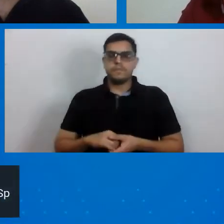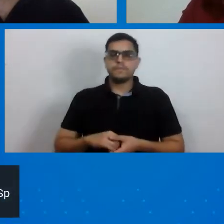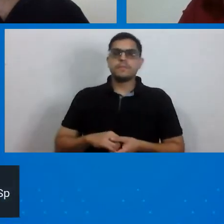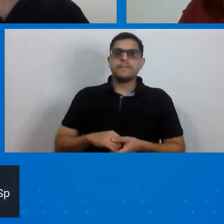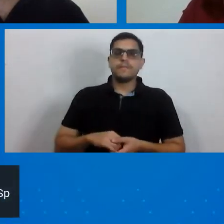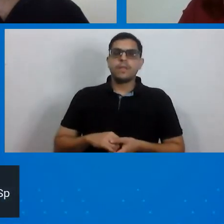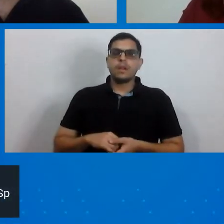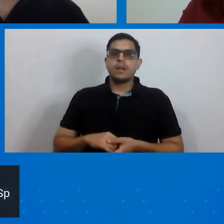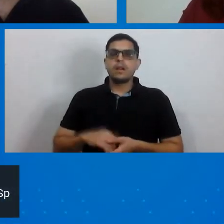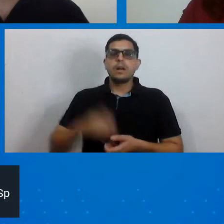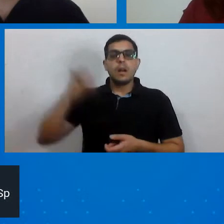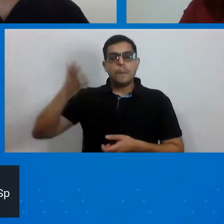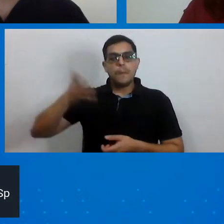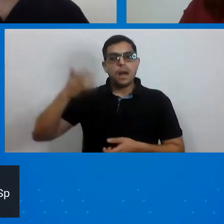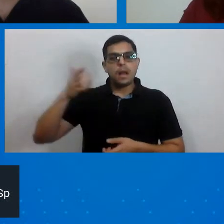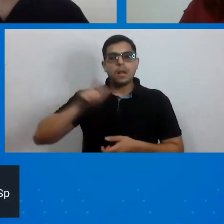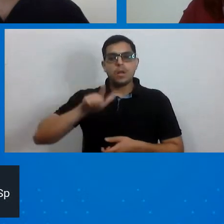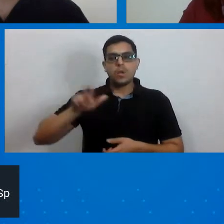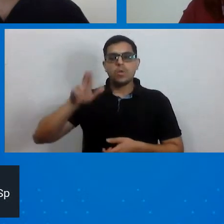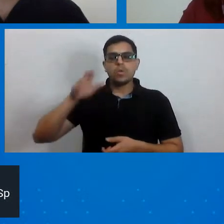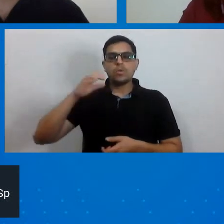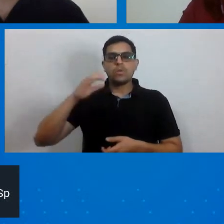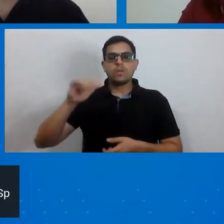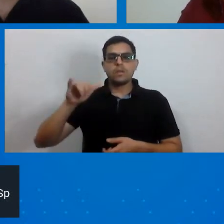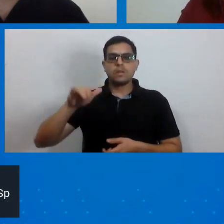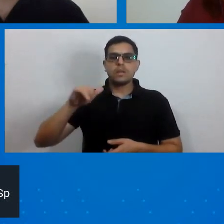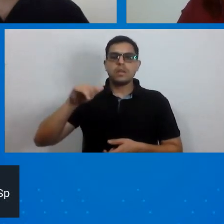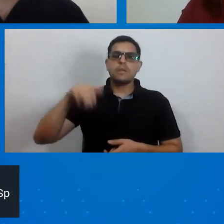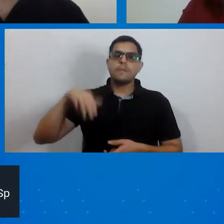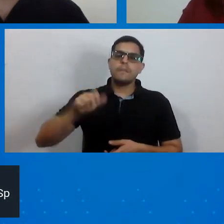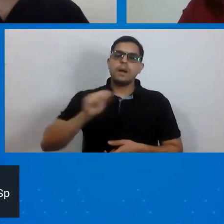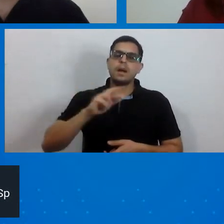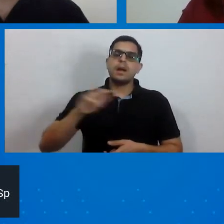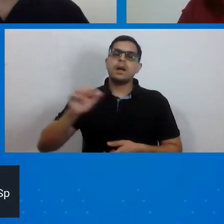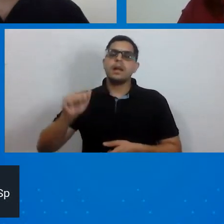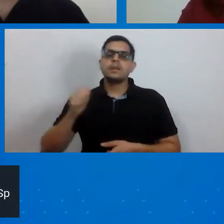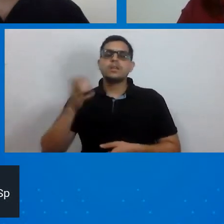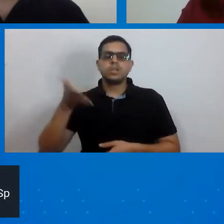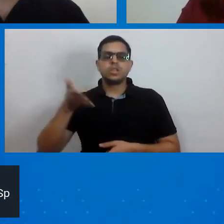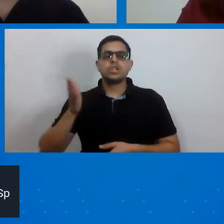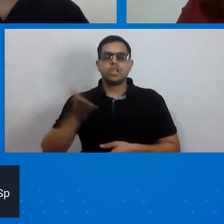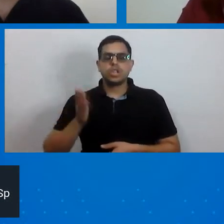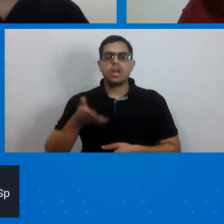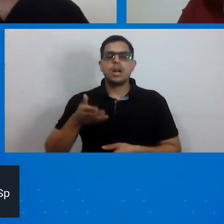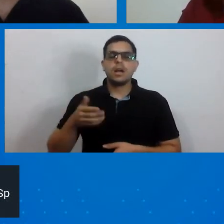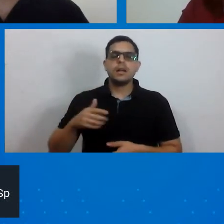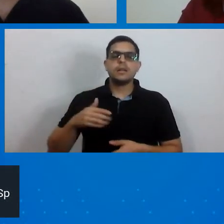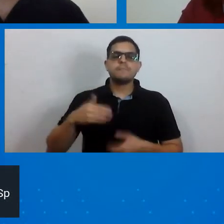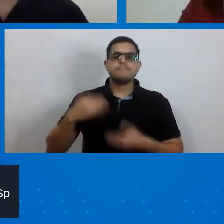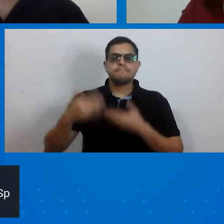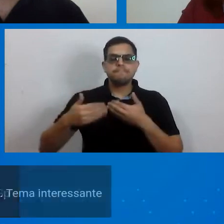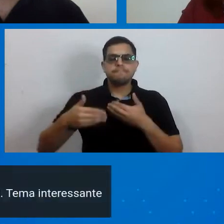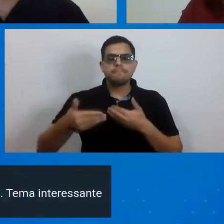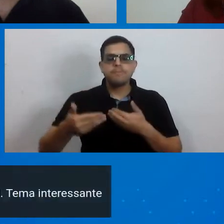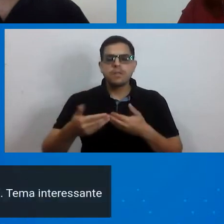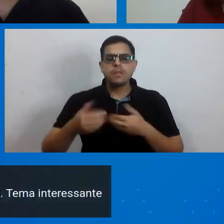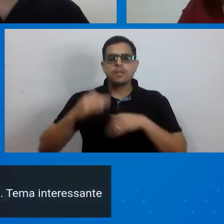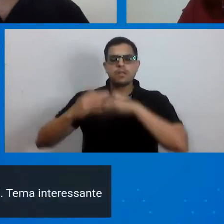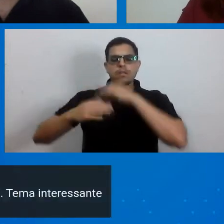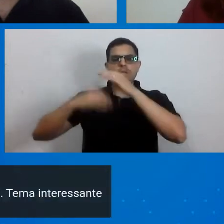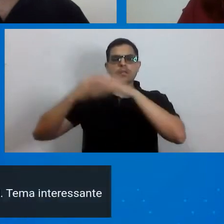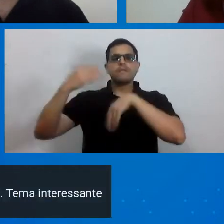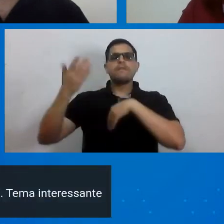Lucimar aplicino em uma mesa que neste congresso na sua fala para além da sala de aula